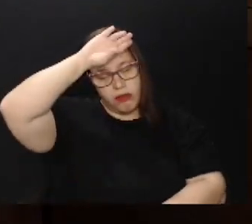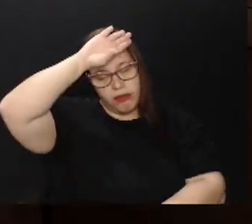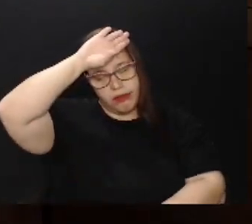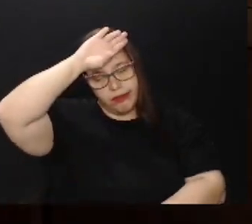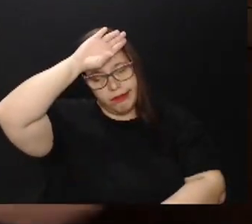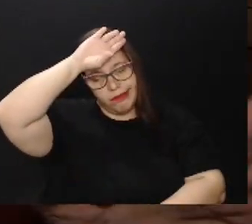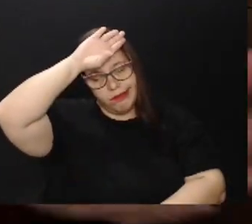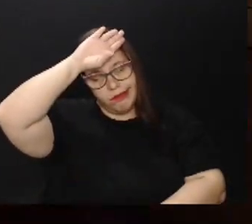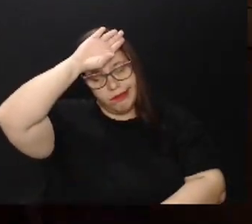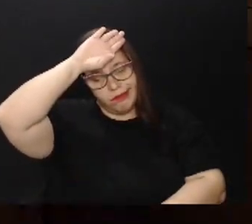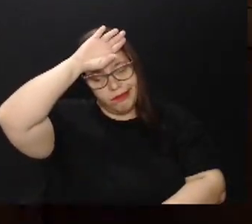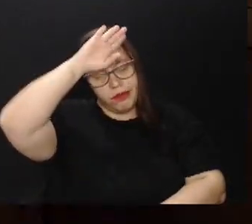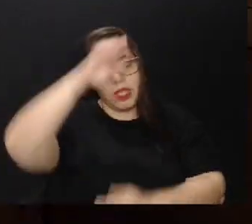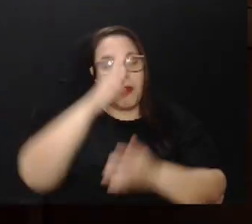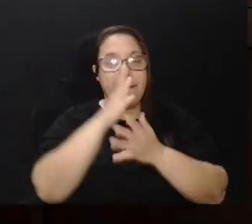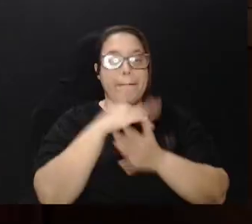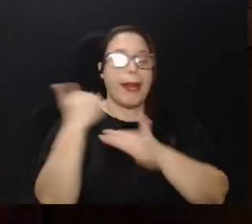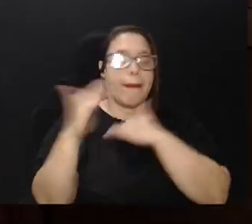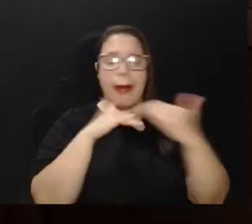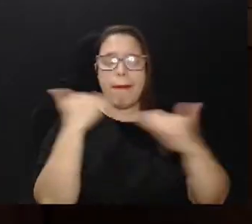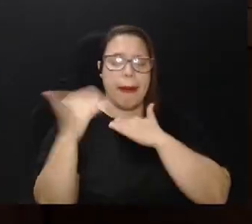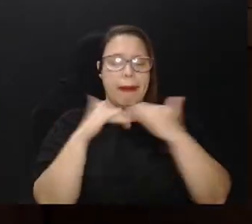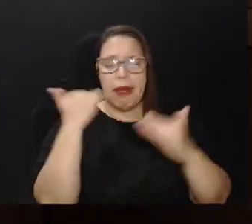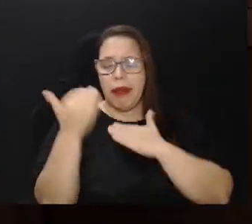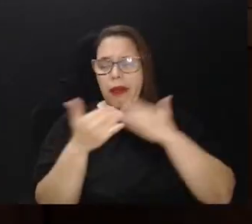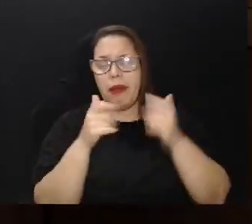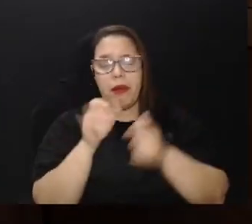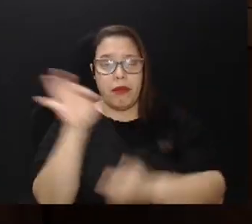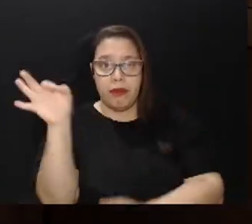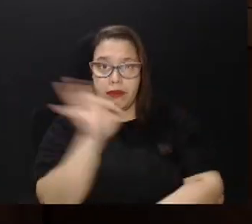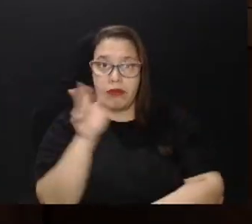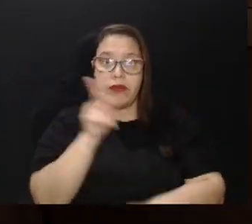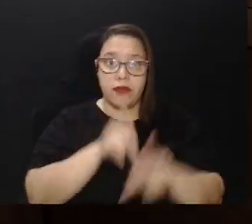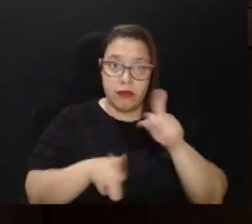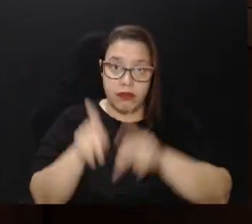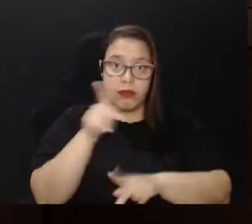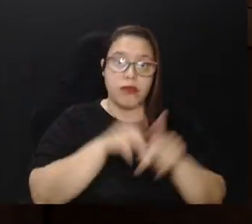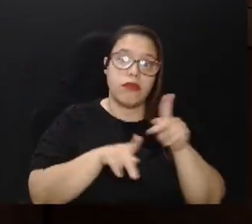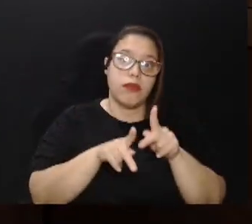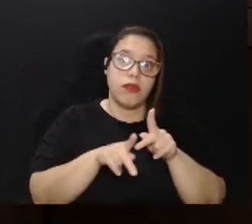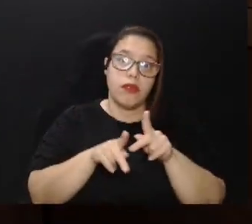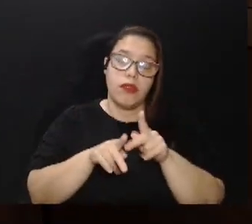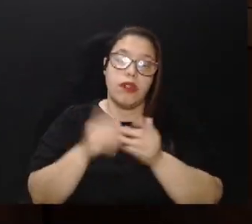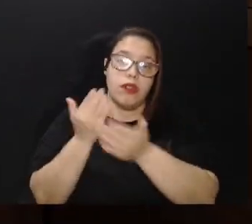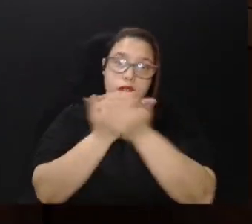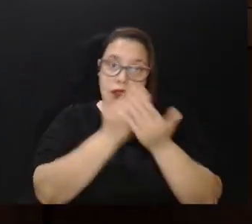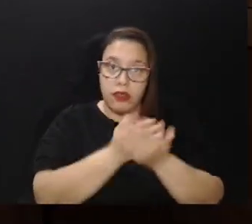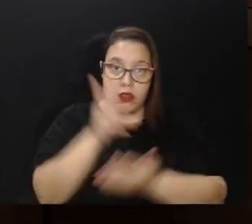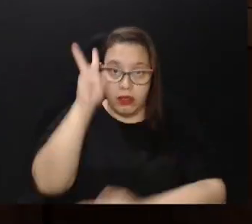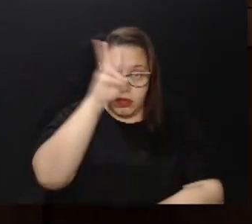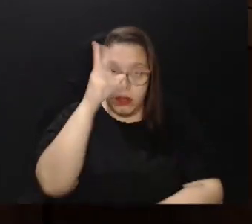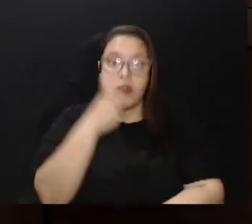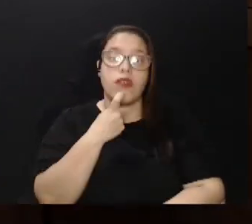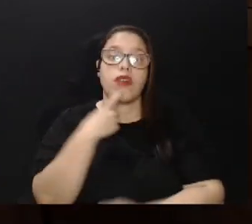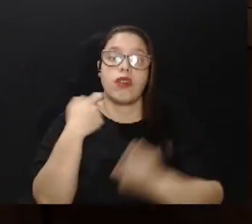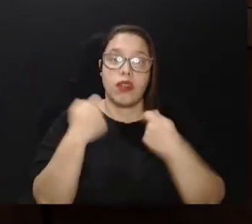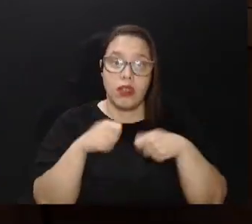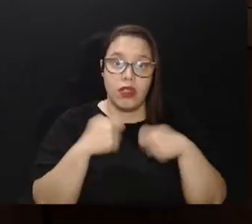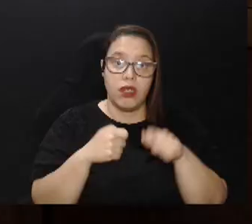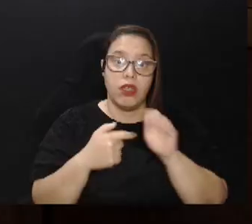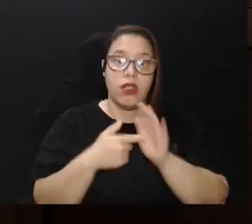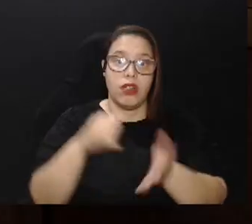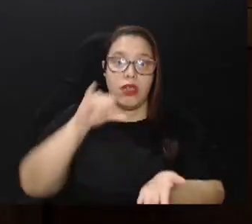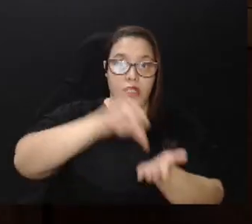dizimando a maior parte da população. Segundo alguns historiadores, Campinas deveria ser a capital